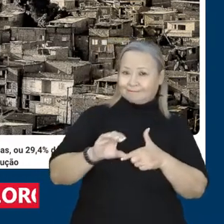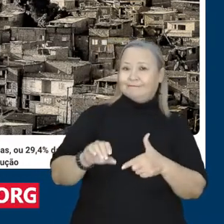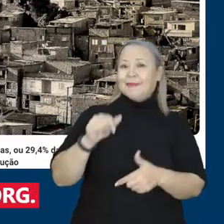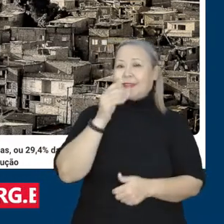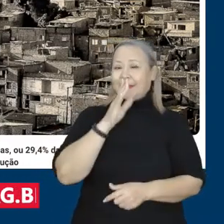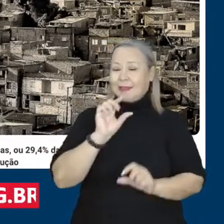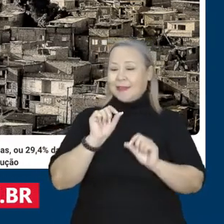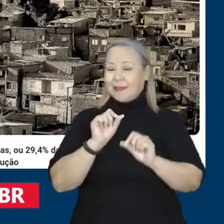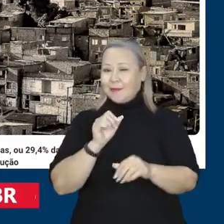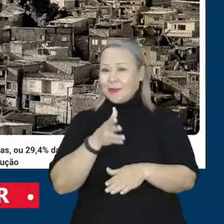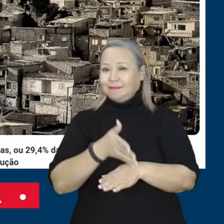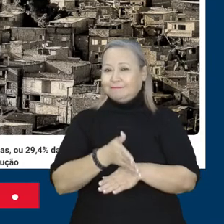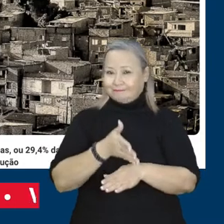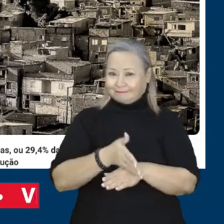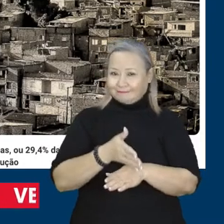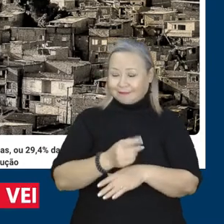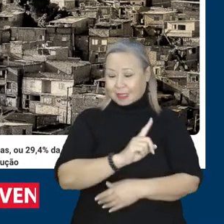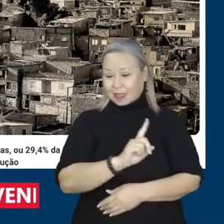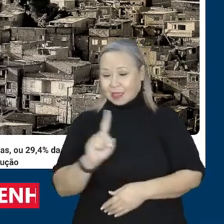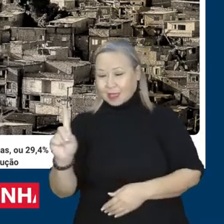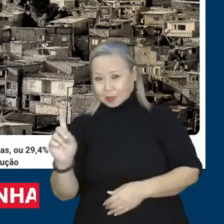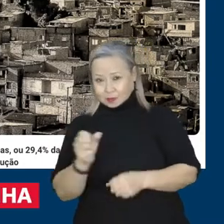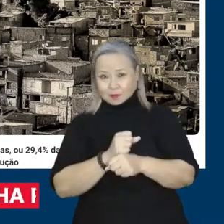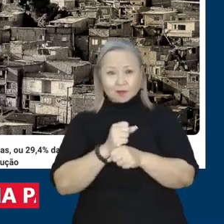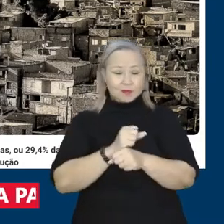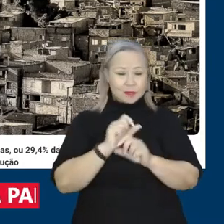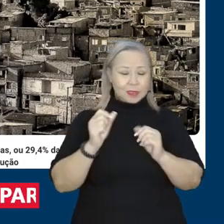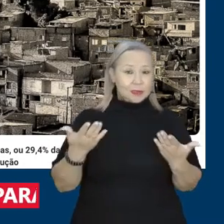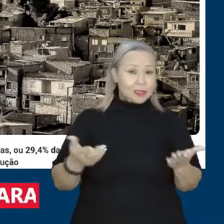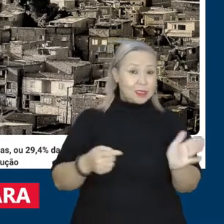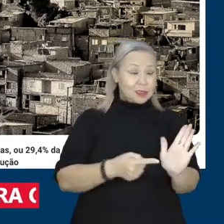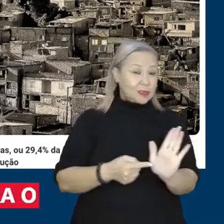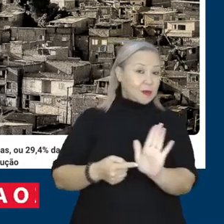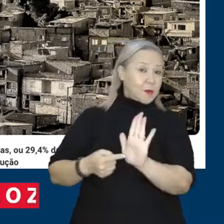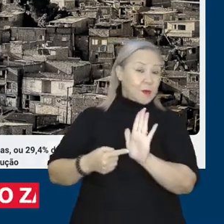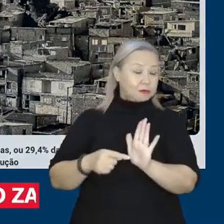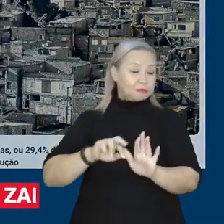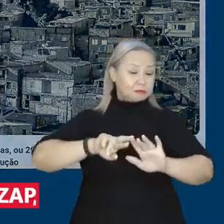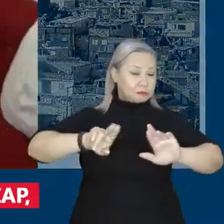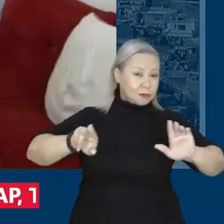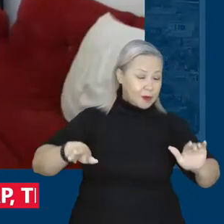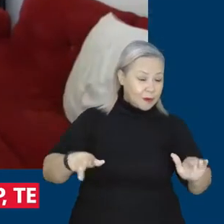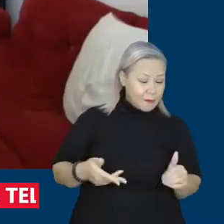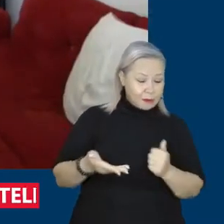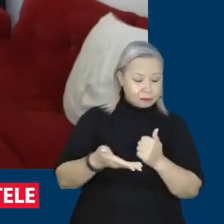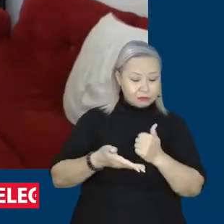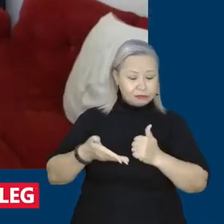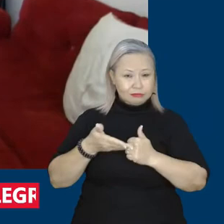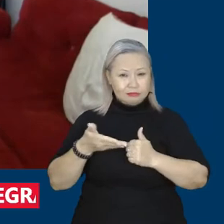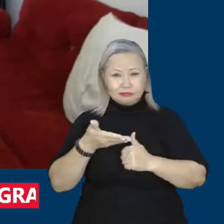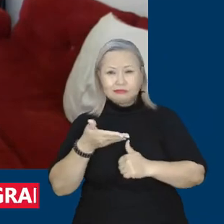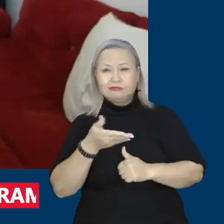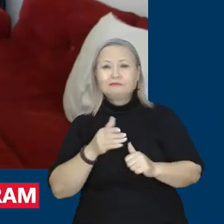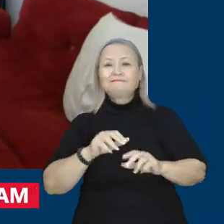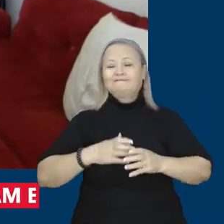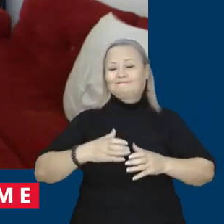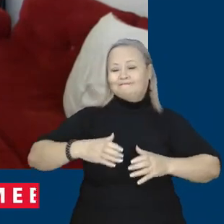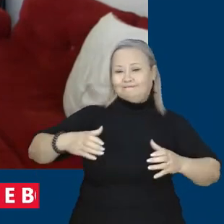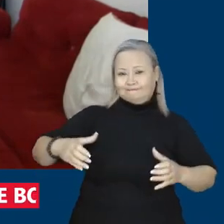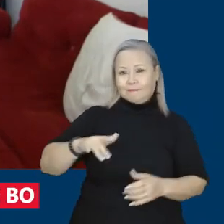metido né nesses últimos anos né que se manifesta em várias camadas em várias dimensões